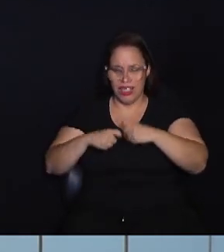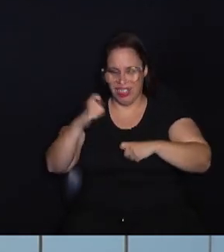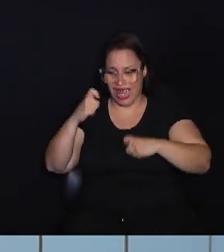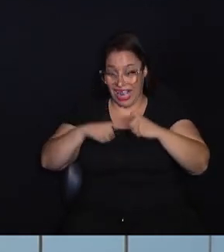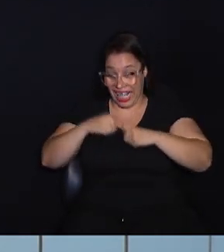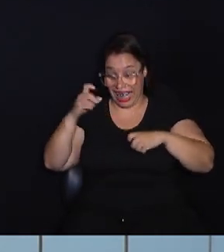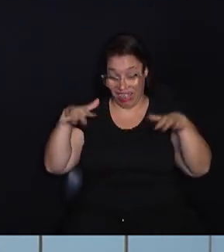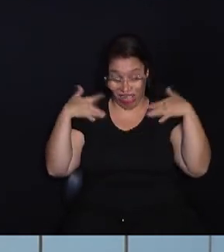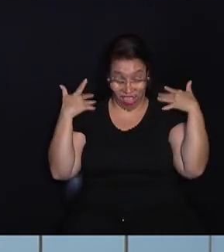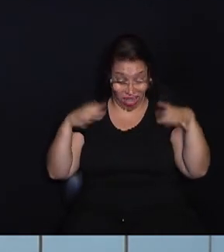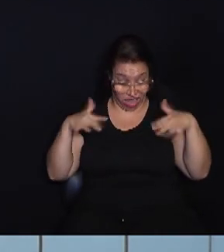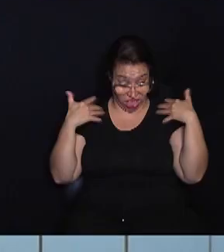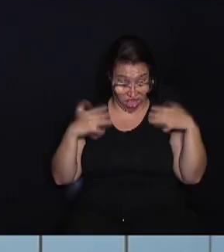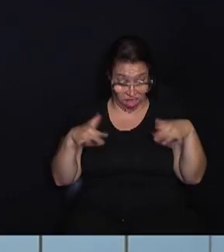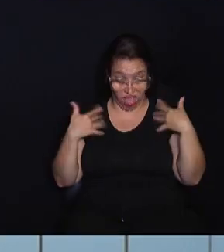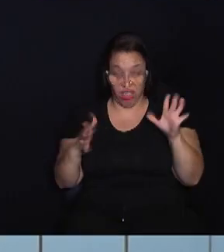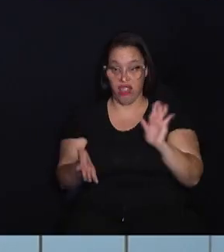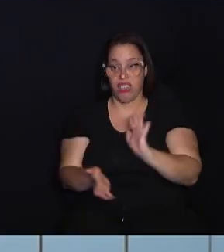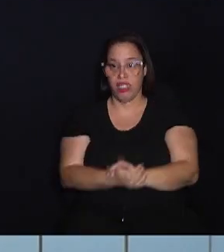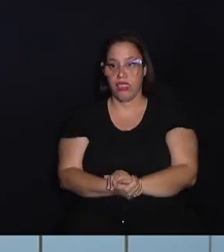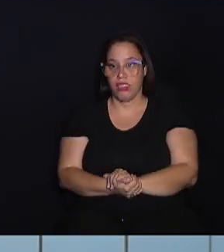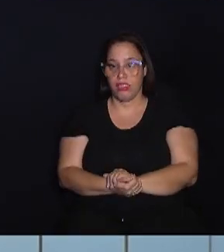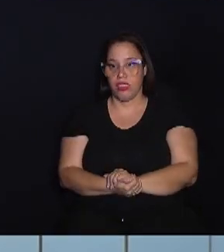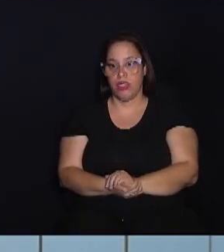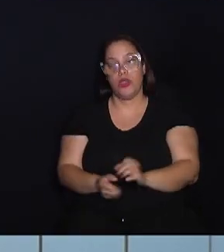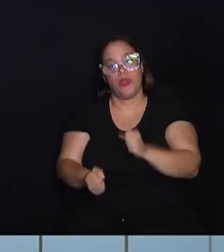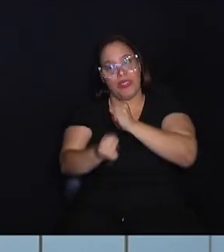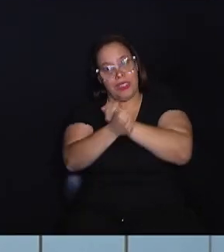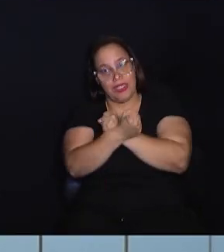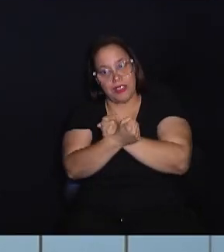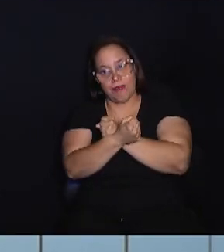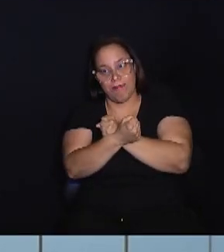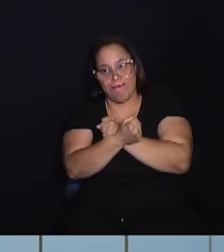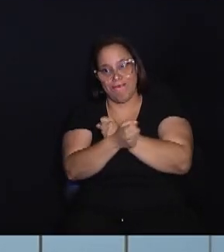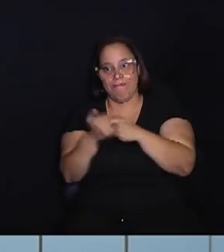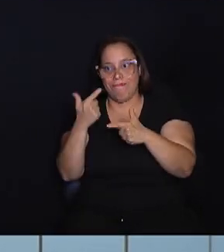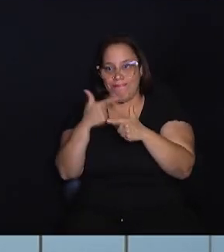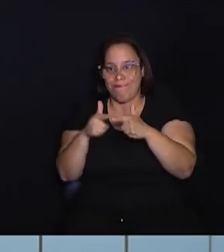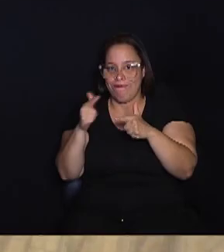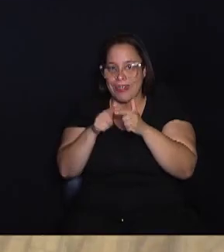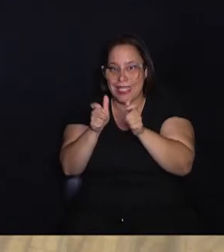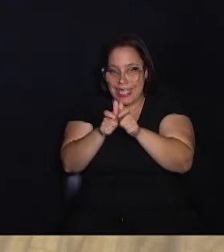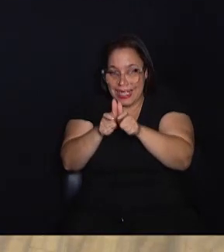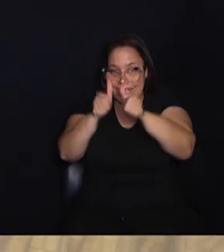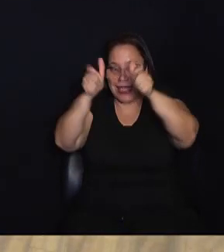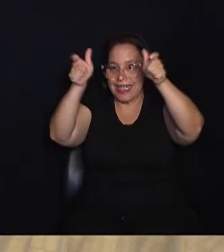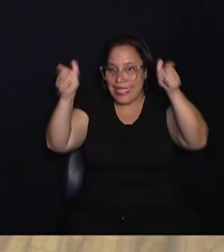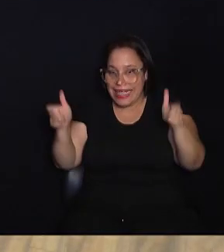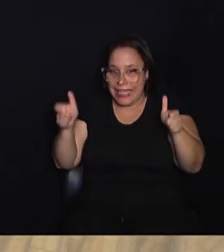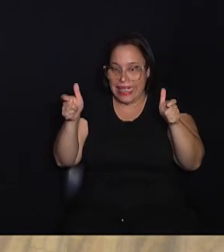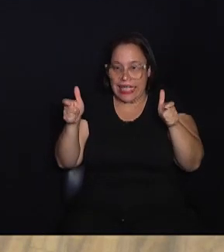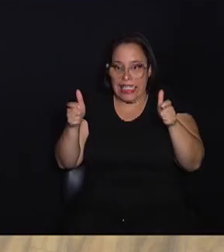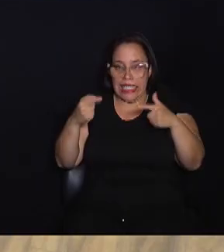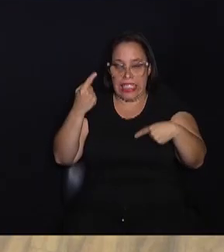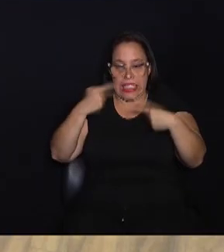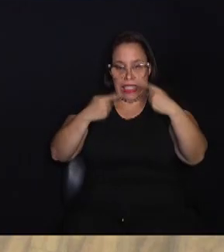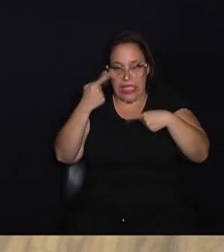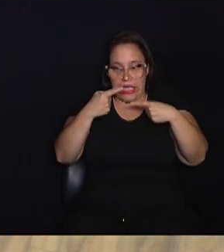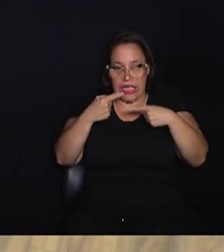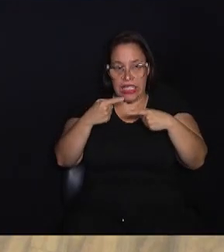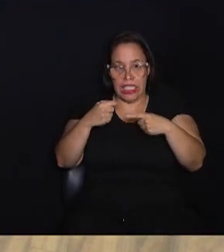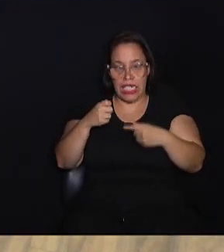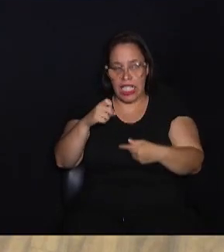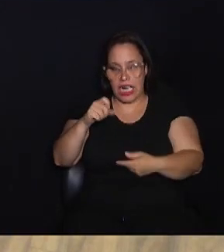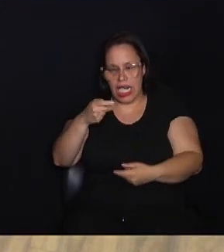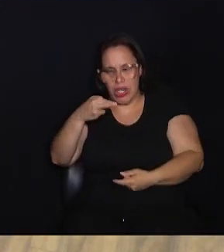tal. Então, pode ser sim fator de proteção. Diante de problemas tão complexos que nós temos, né, que se discute, questão de